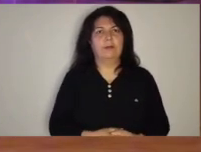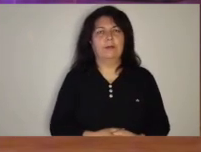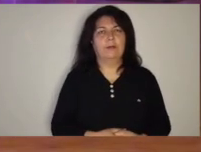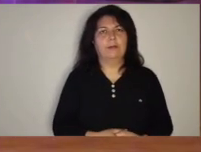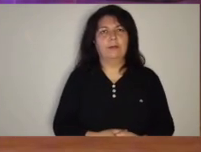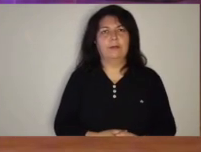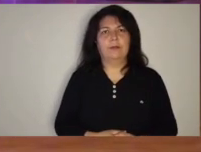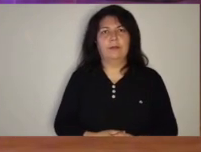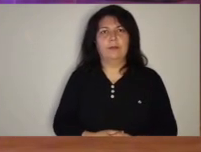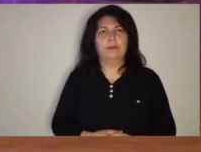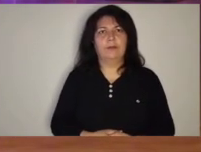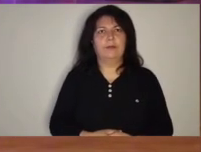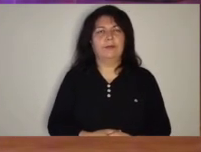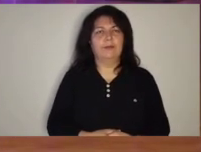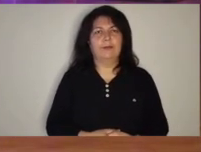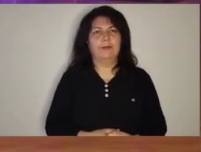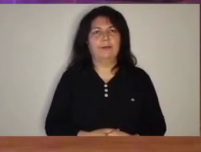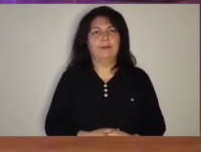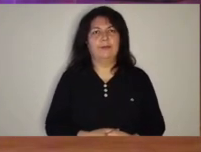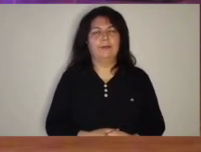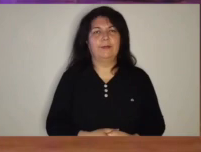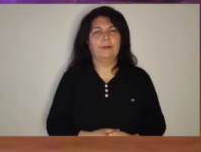Coríntios 9, versículo 6.